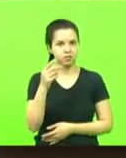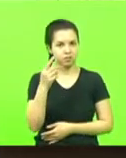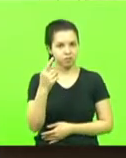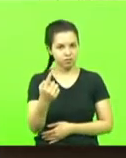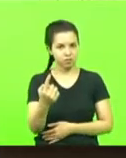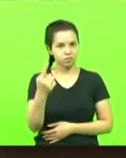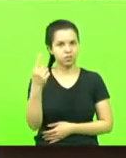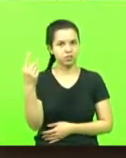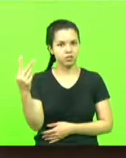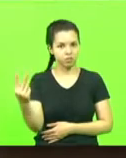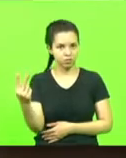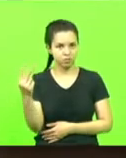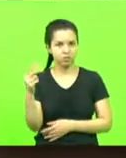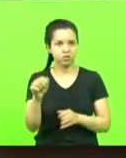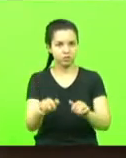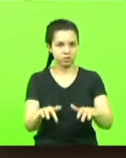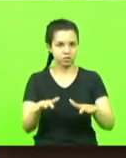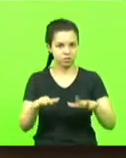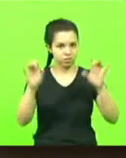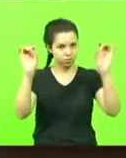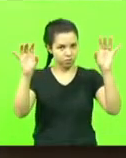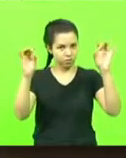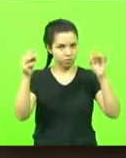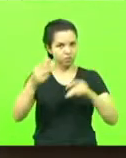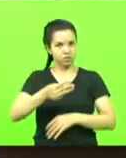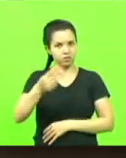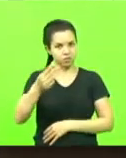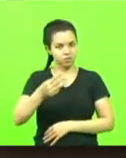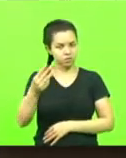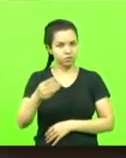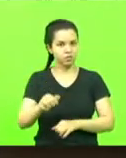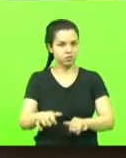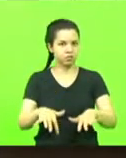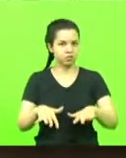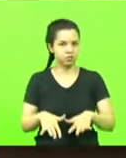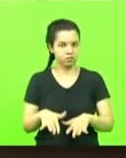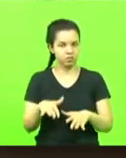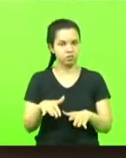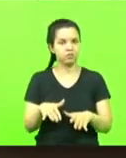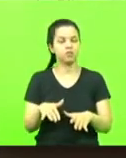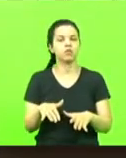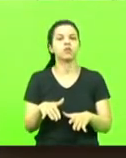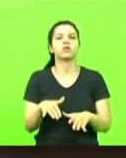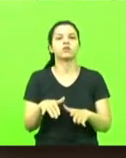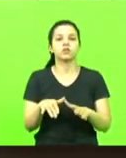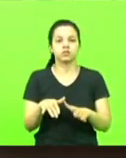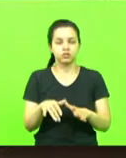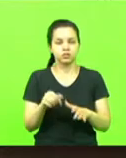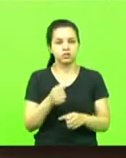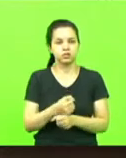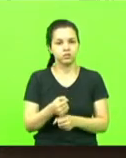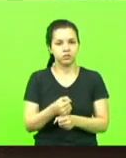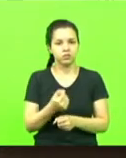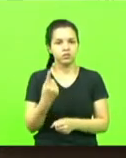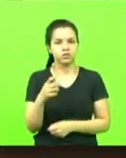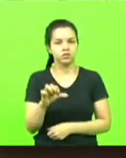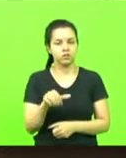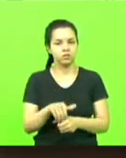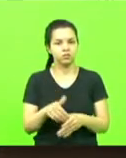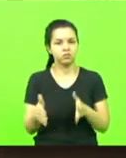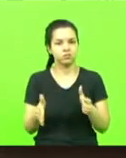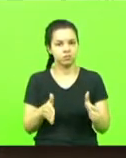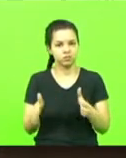12ª sessão especial da 3ª sessão legislativa da 19ª legislatura da Assembleia Legislativa do Estado de